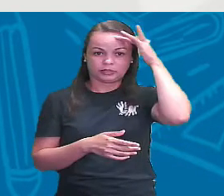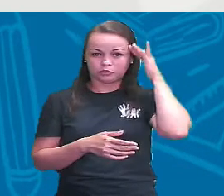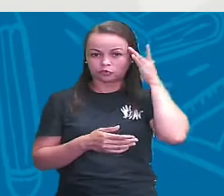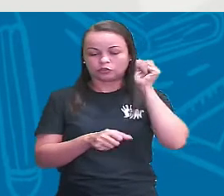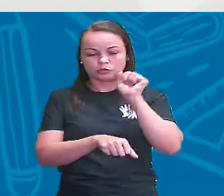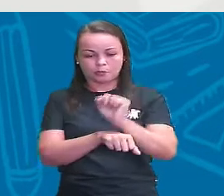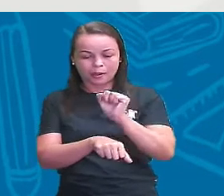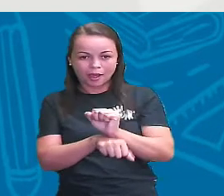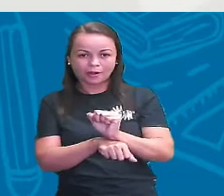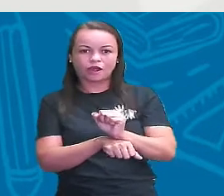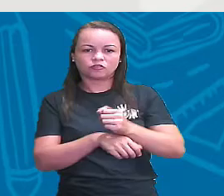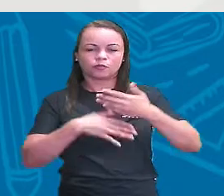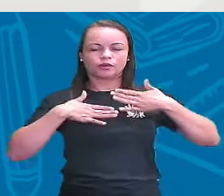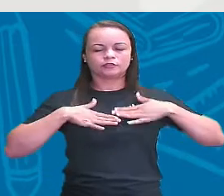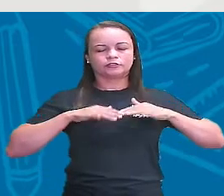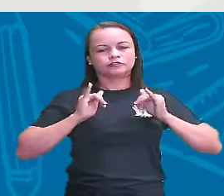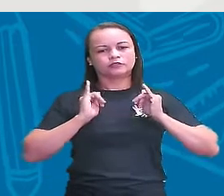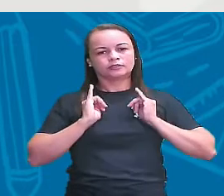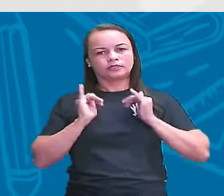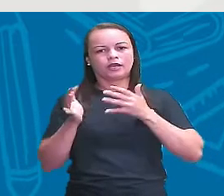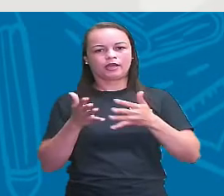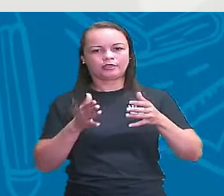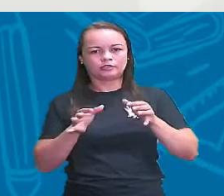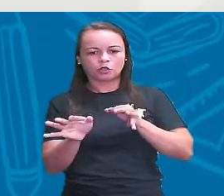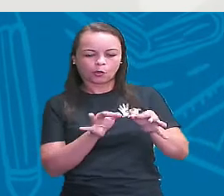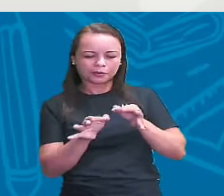e descansar e se restabelecer.